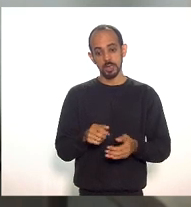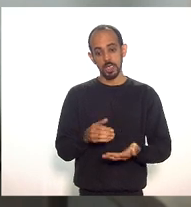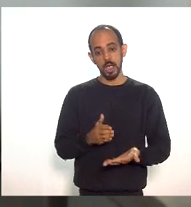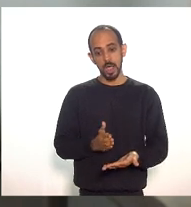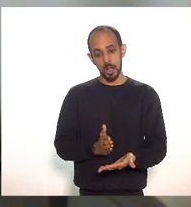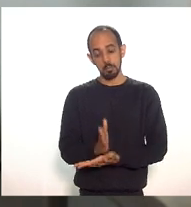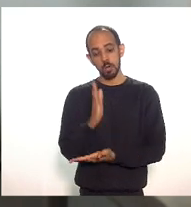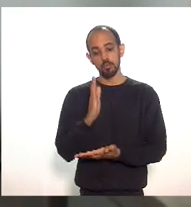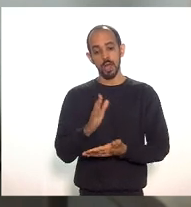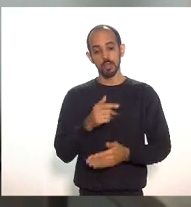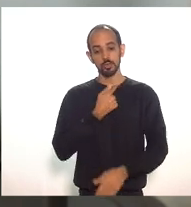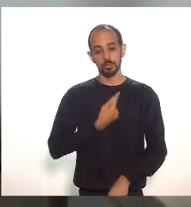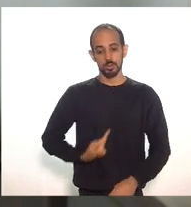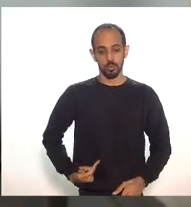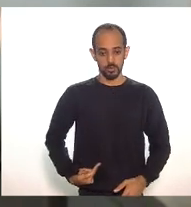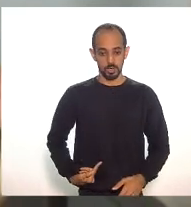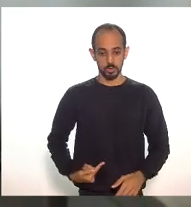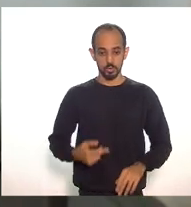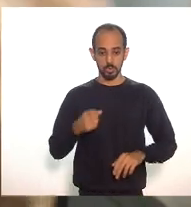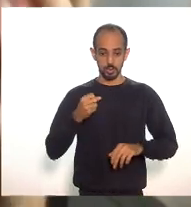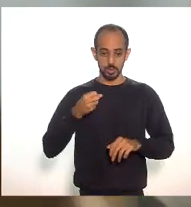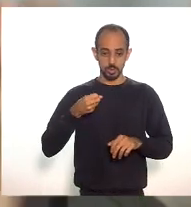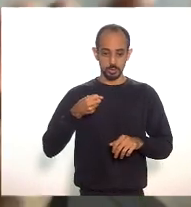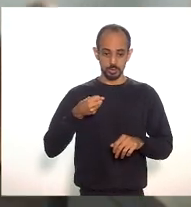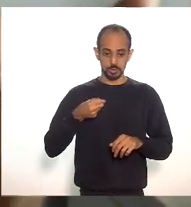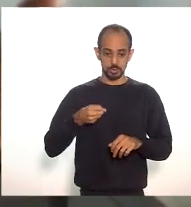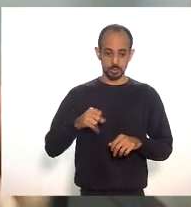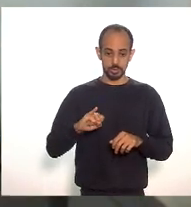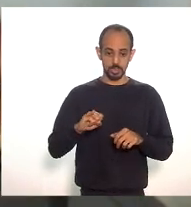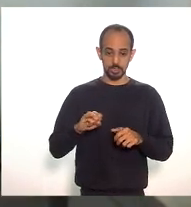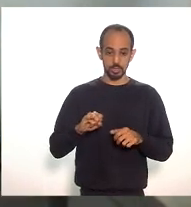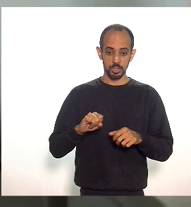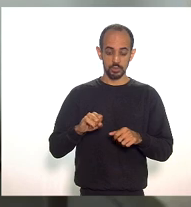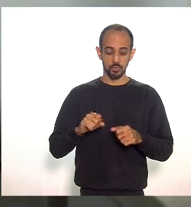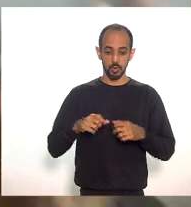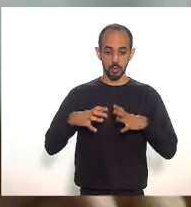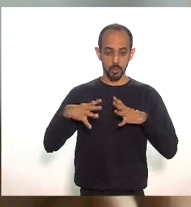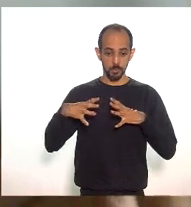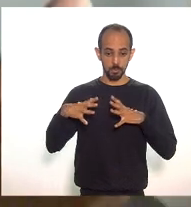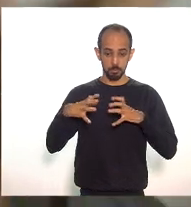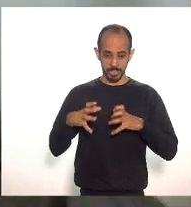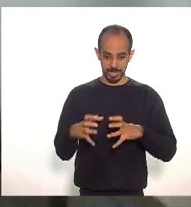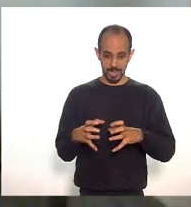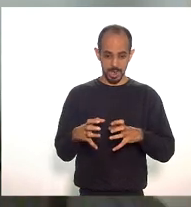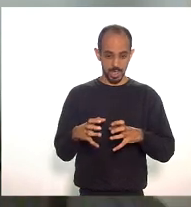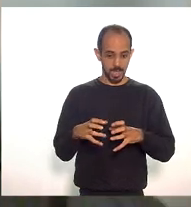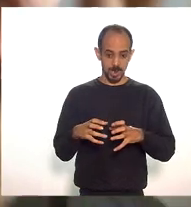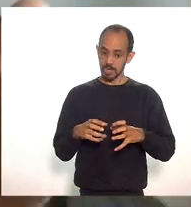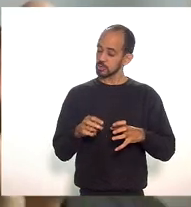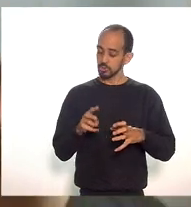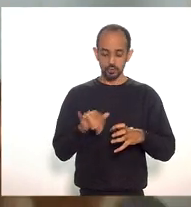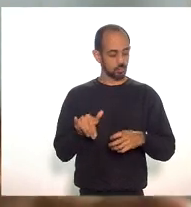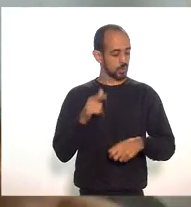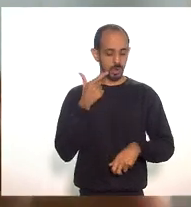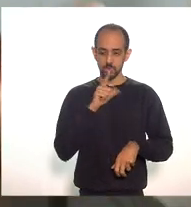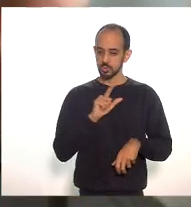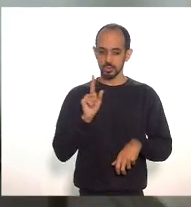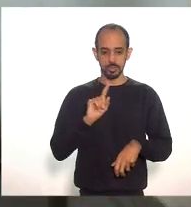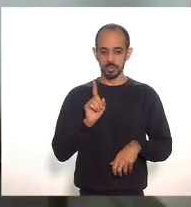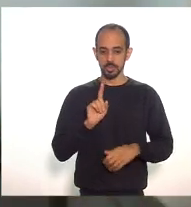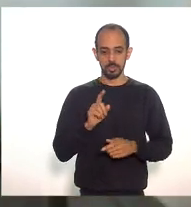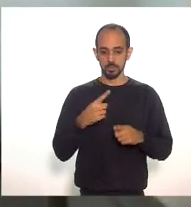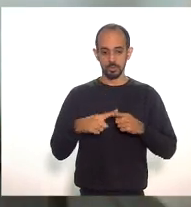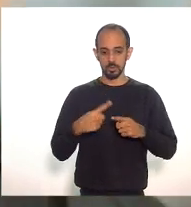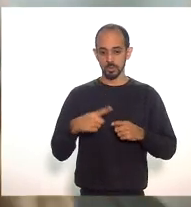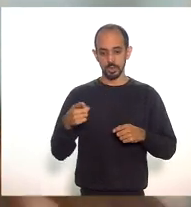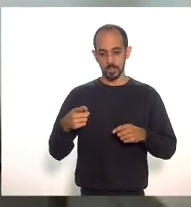governador se a gente for por empate nessa J vai ser um 4 a 3 pelo lado por o